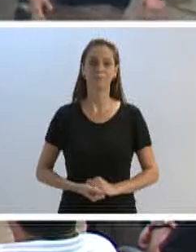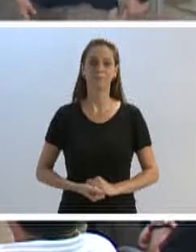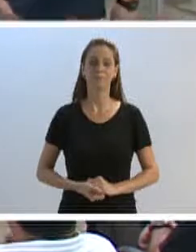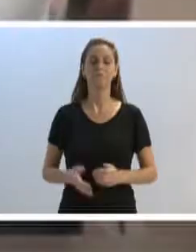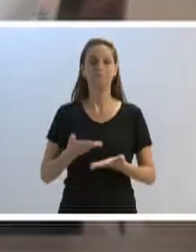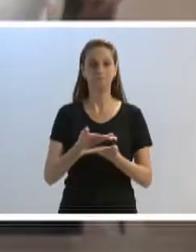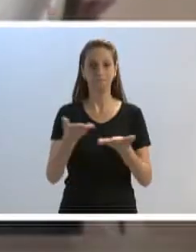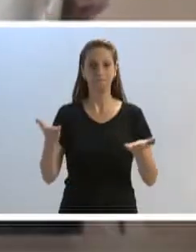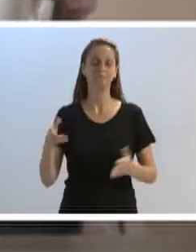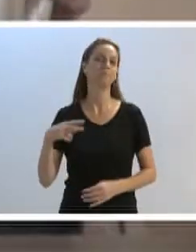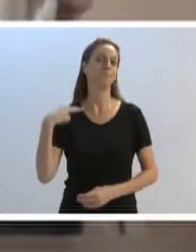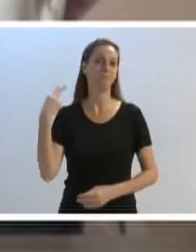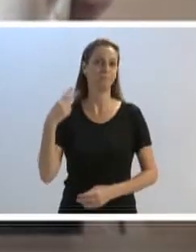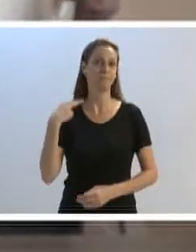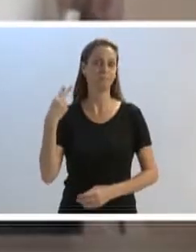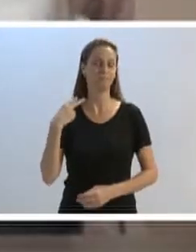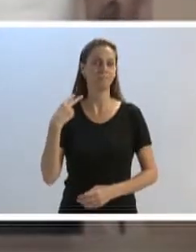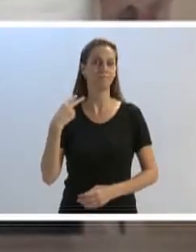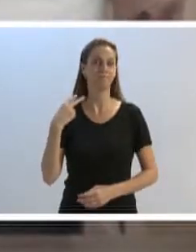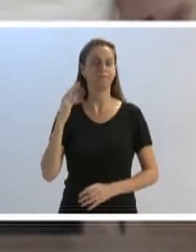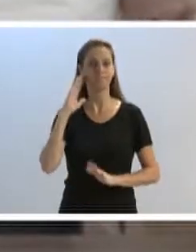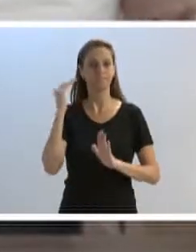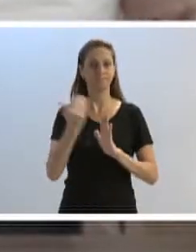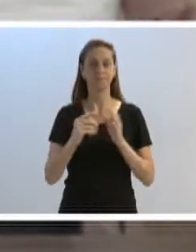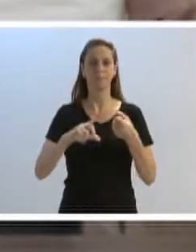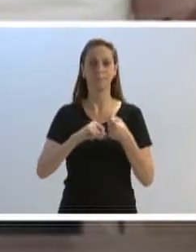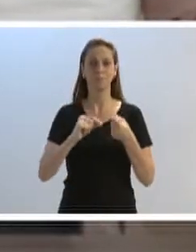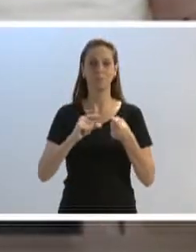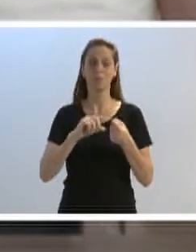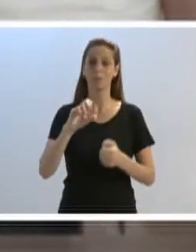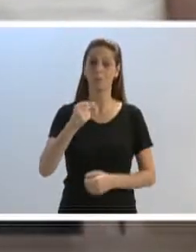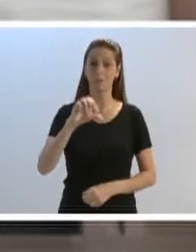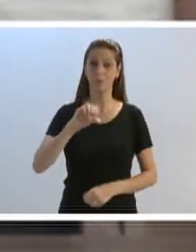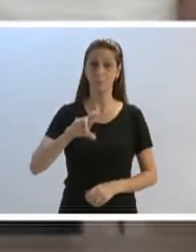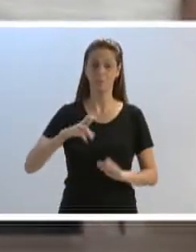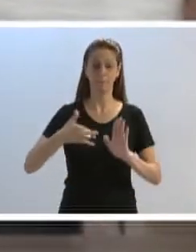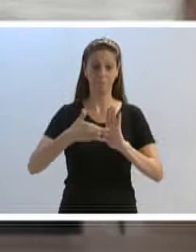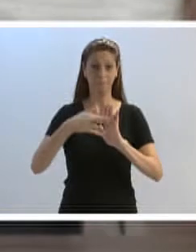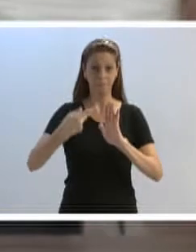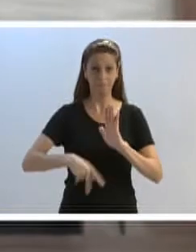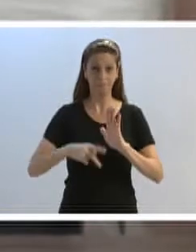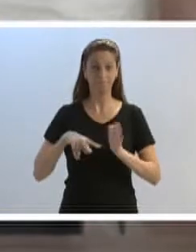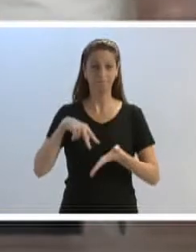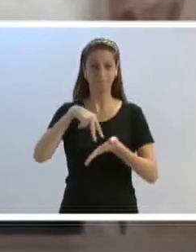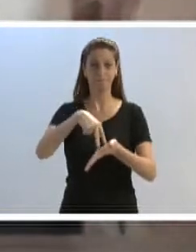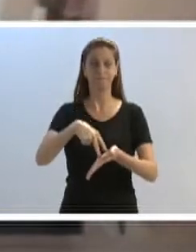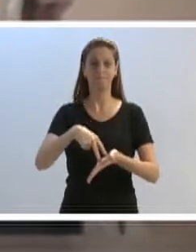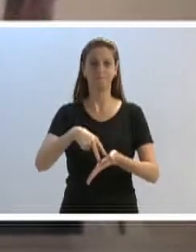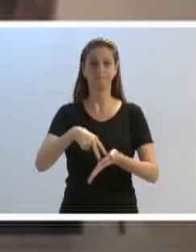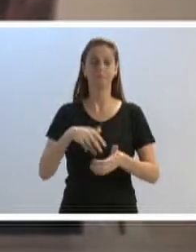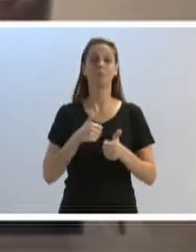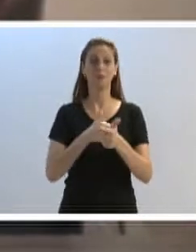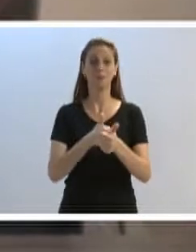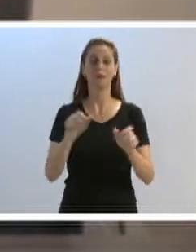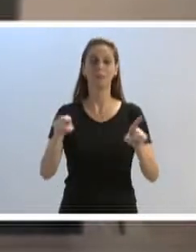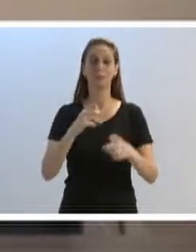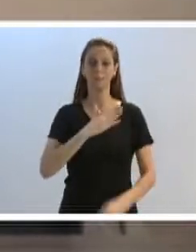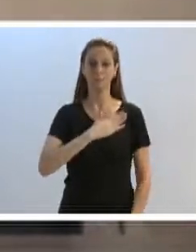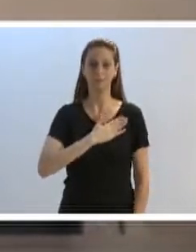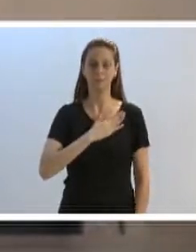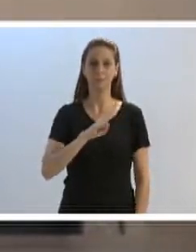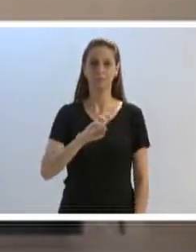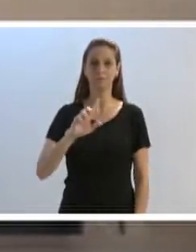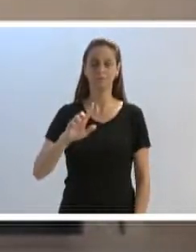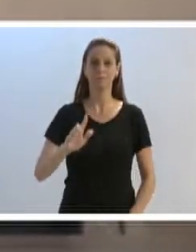Senhores vereadores, conformidade ao artigo 89 do Regimento Interno, passamos a ouvir em pé a execução do hino do município de